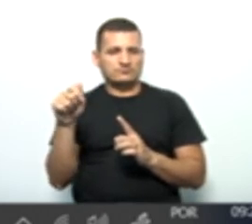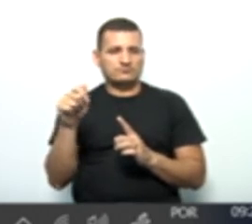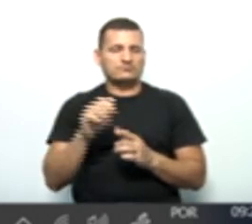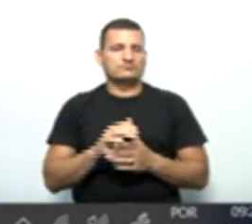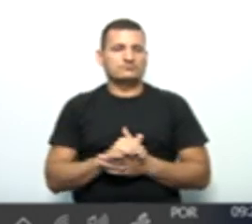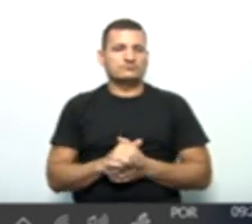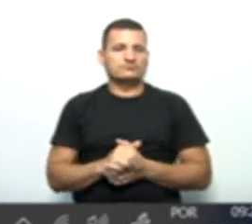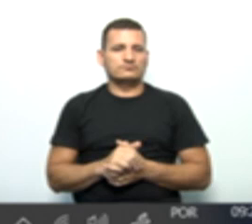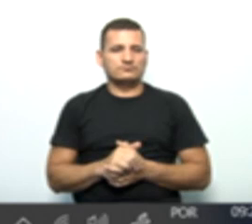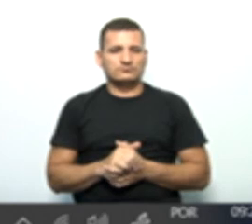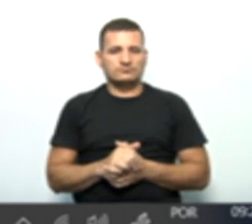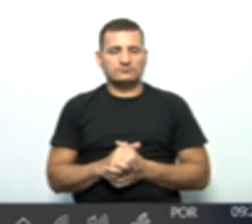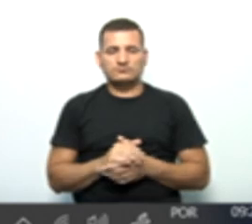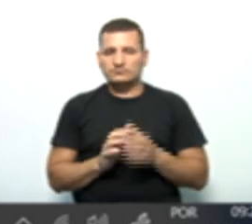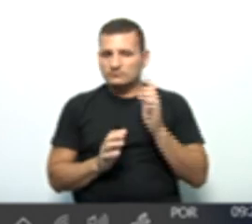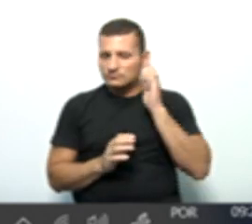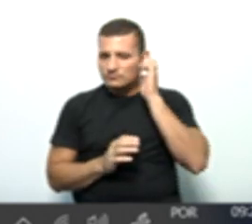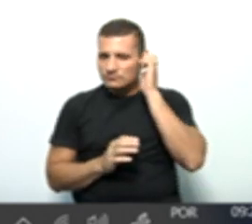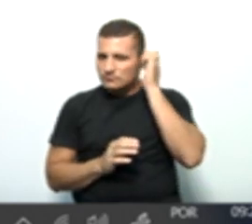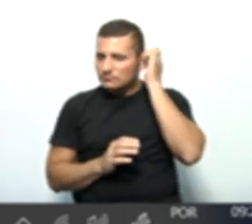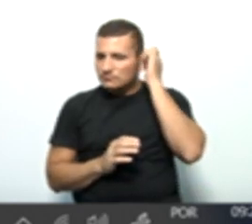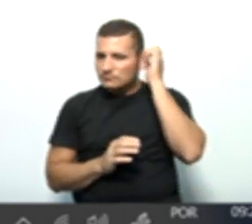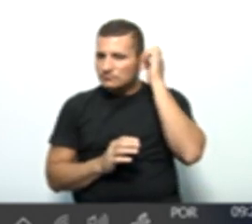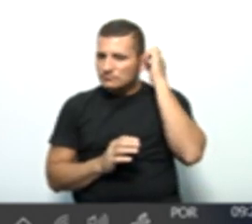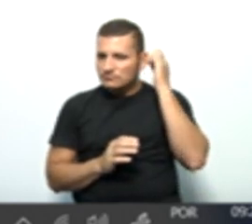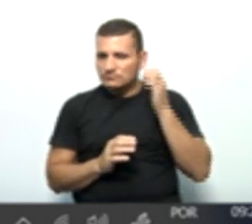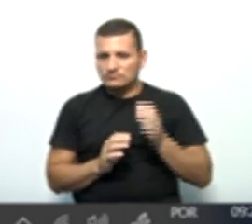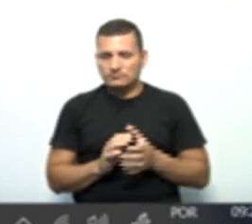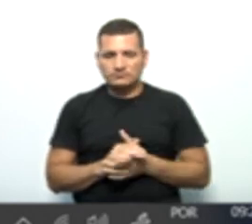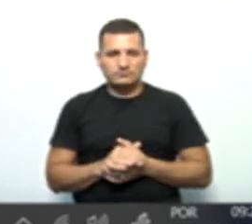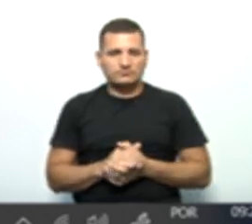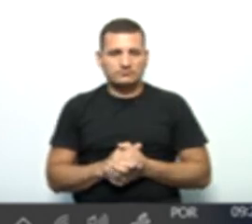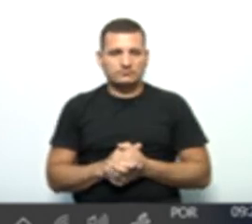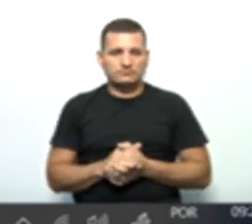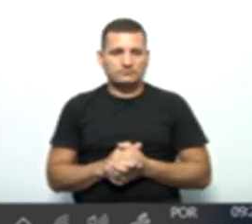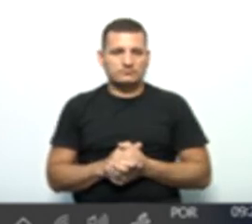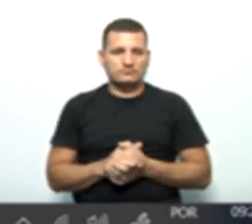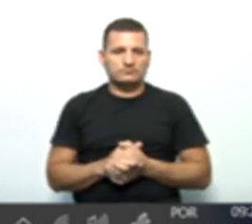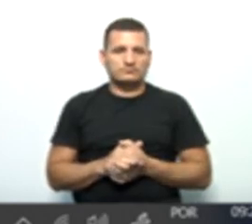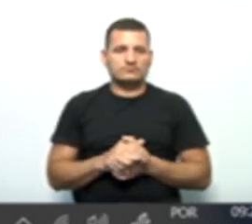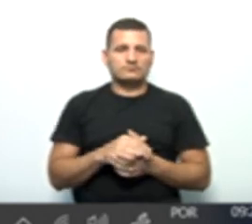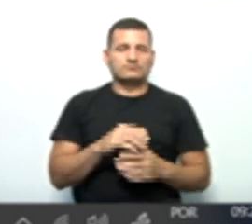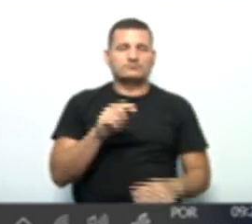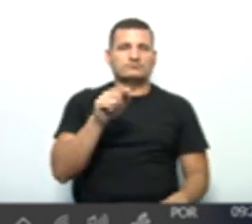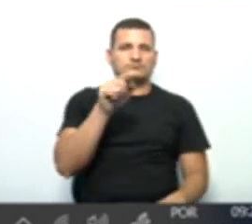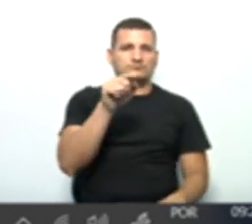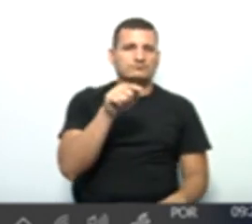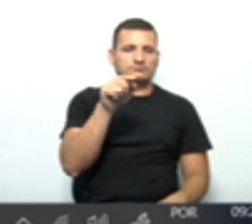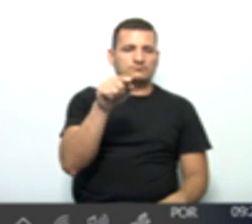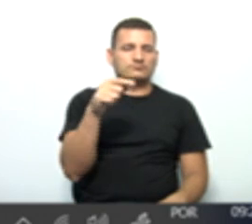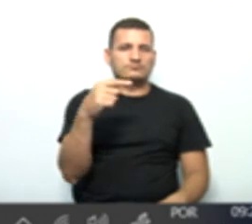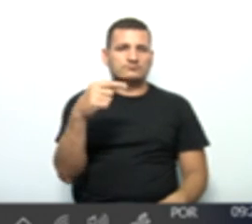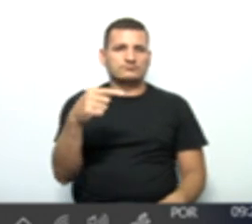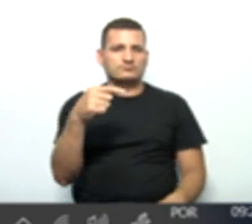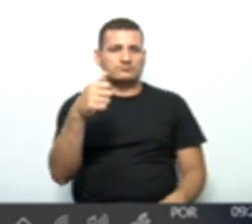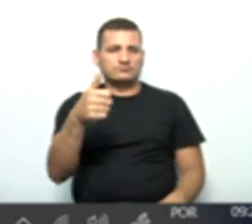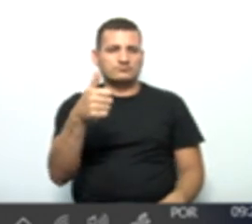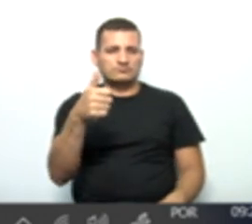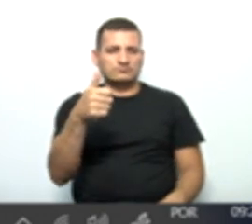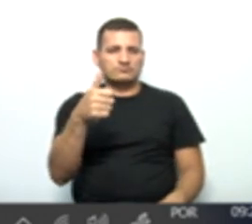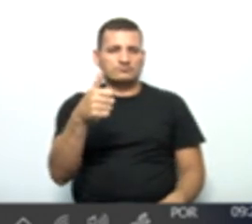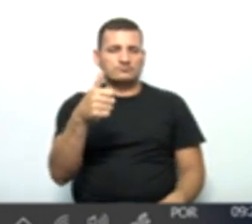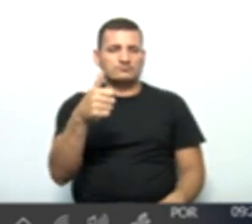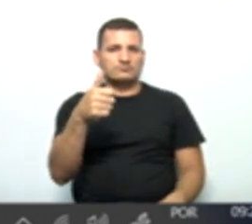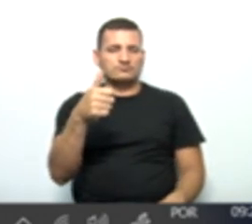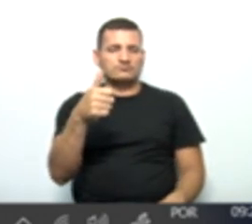podemos utilizar no exemplo aqui da lista, por exemplo, coloca a posição e bota menos 1. O que ele vai fazer? Ele vai fazer ao